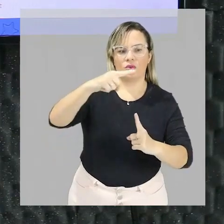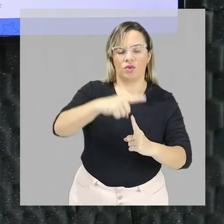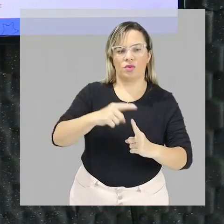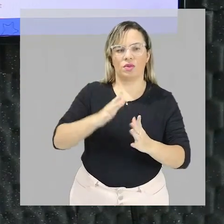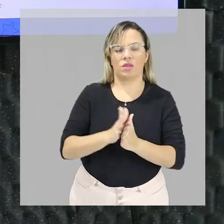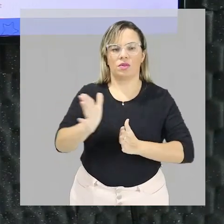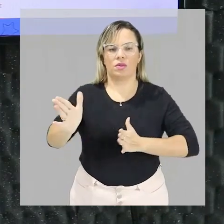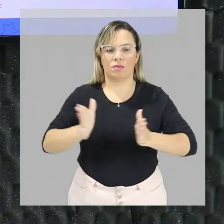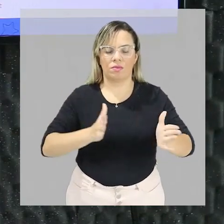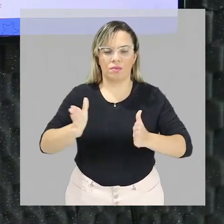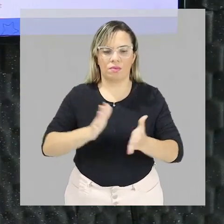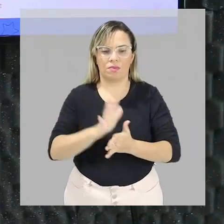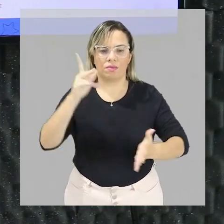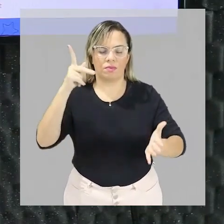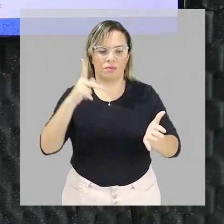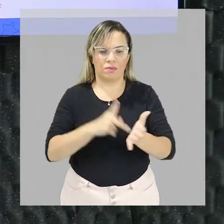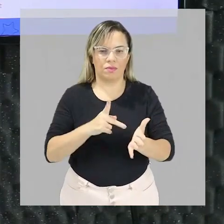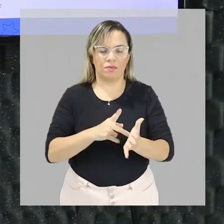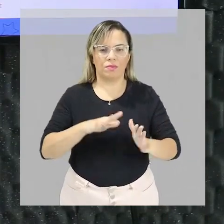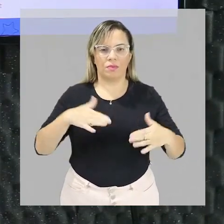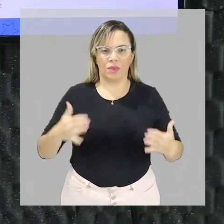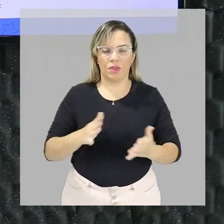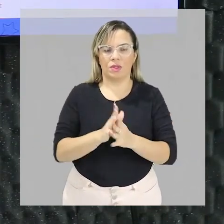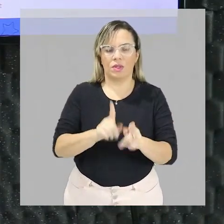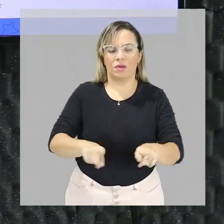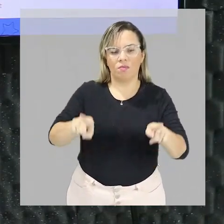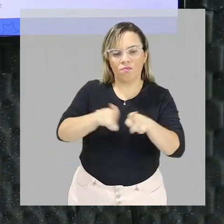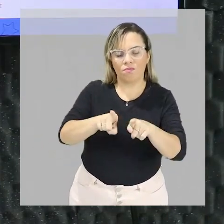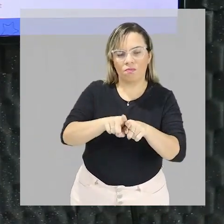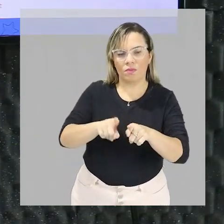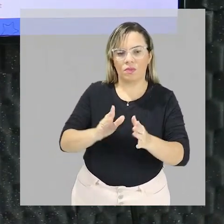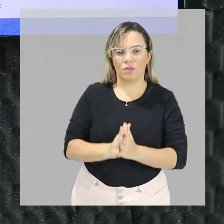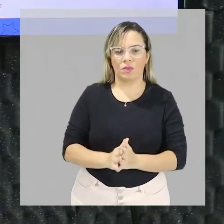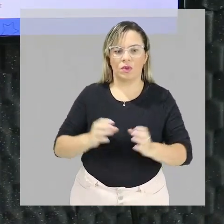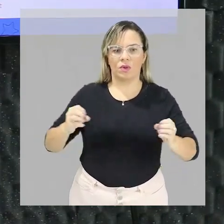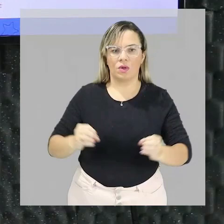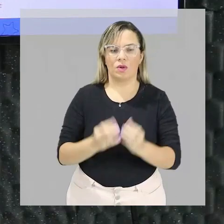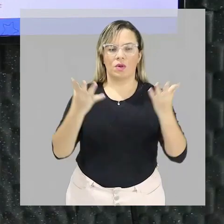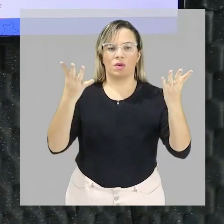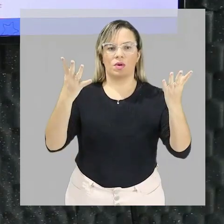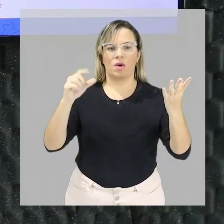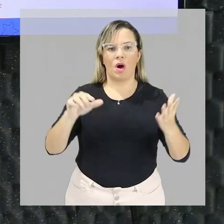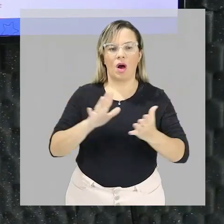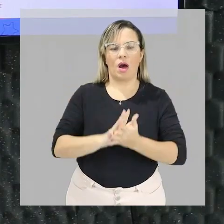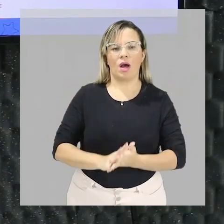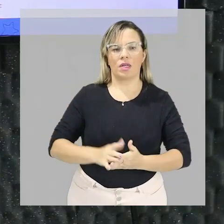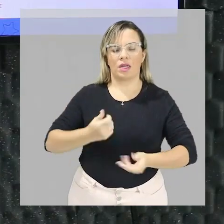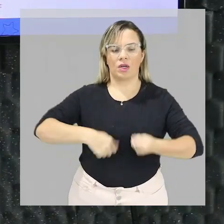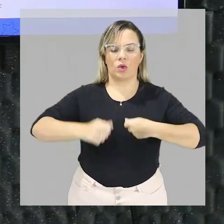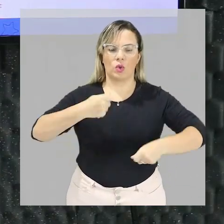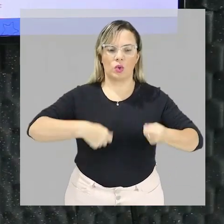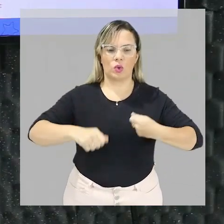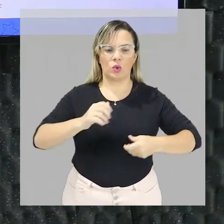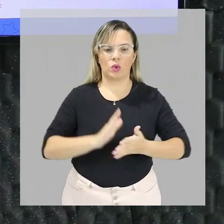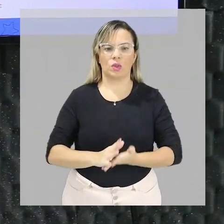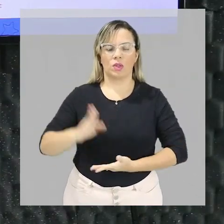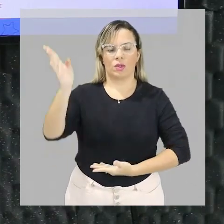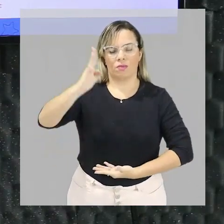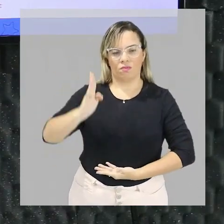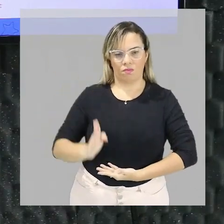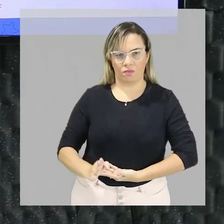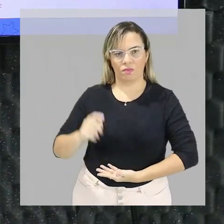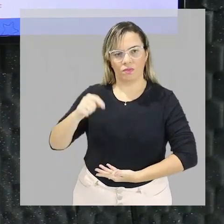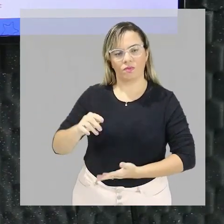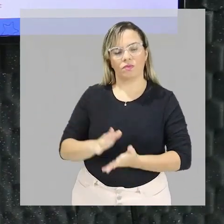época, na verdade, é uma época também do chamado milagre econômico brasileiro. O